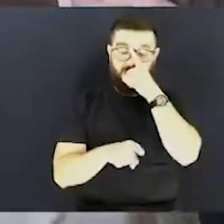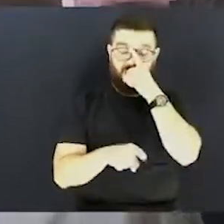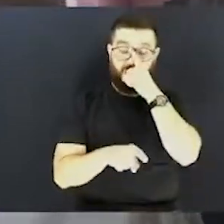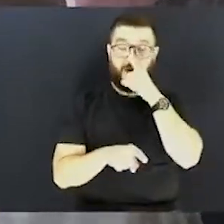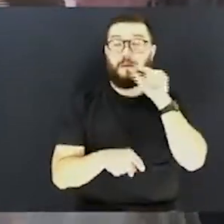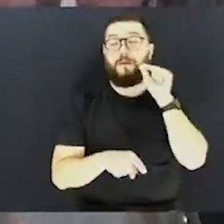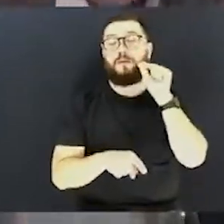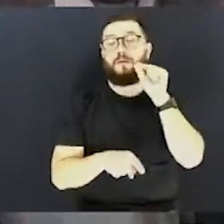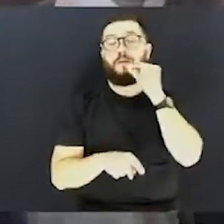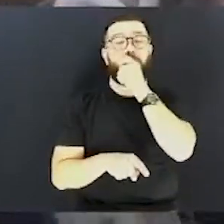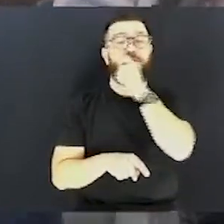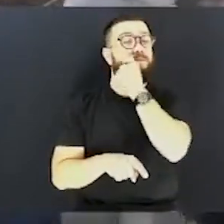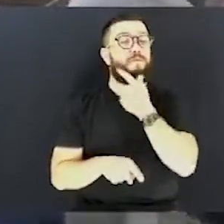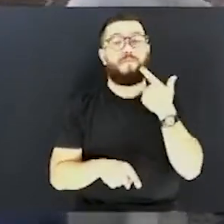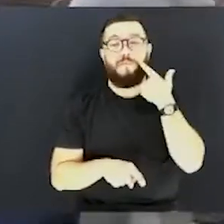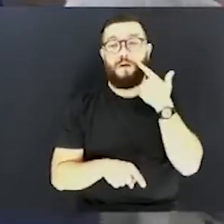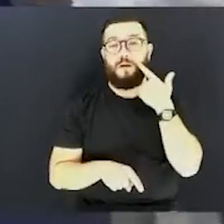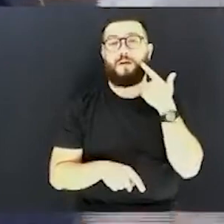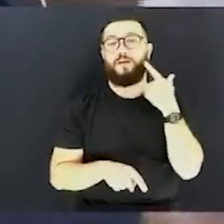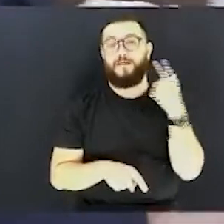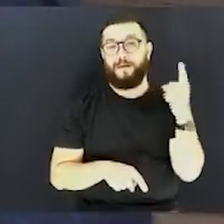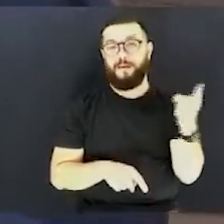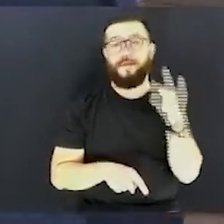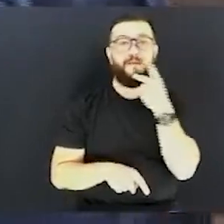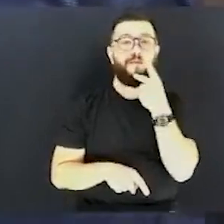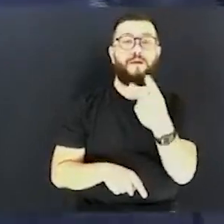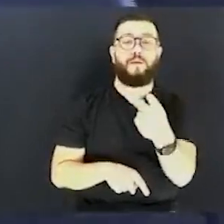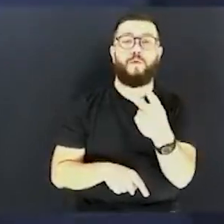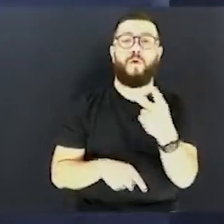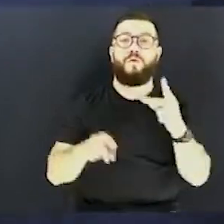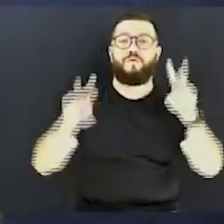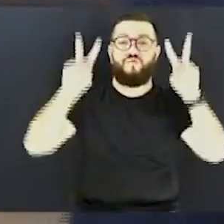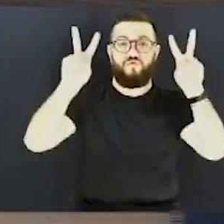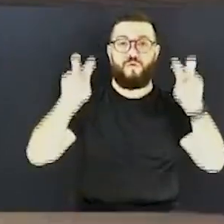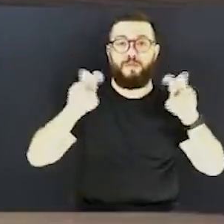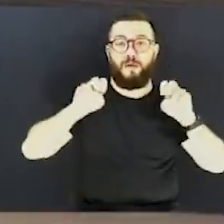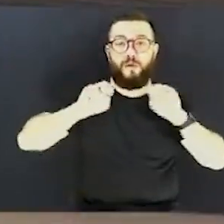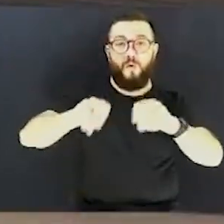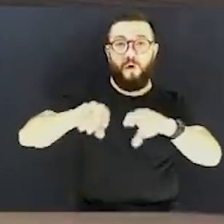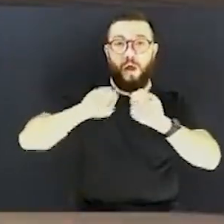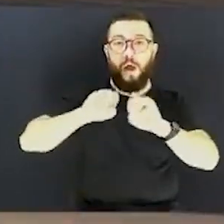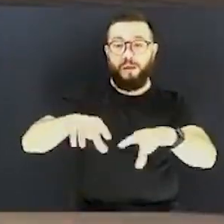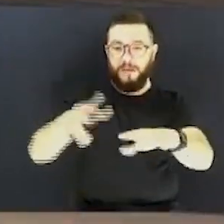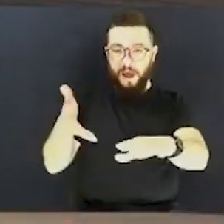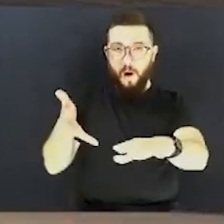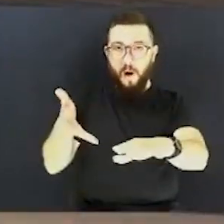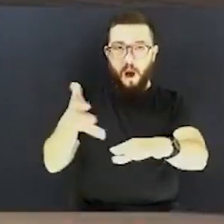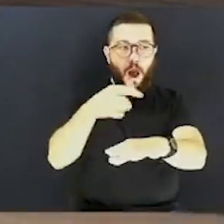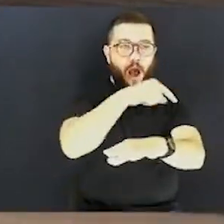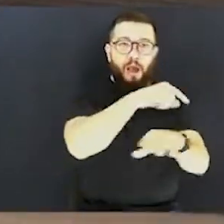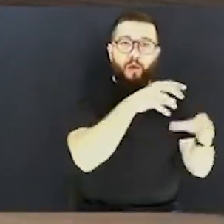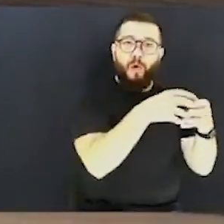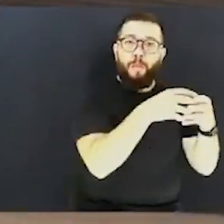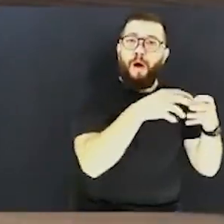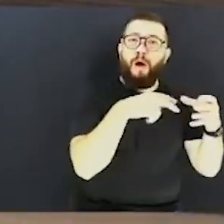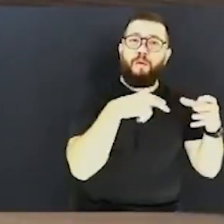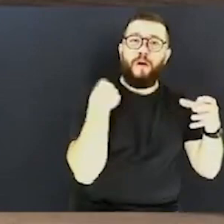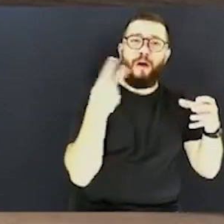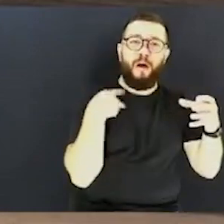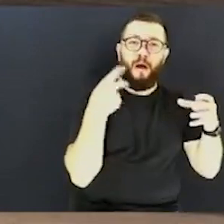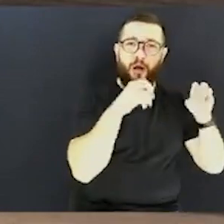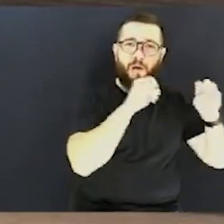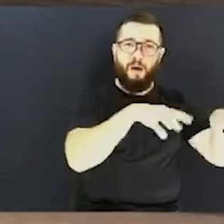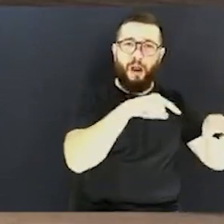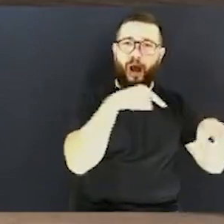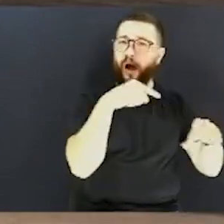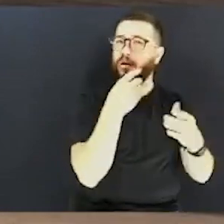que tanto fala de educação, não tramitou na Comissão de Educação. Então, acho que seria importante também que tivesse tramitado na Comissão de